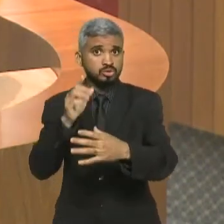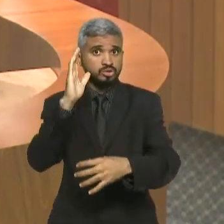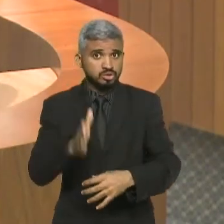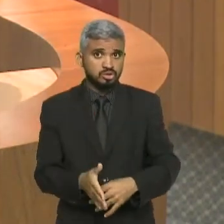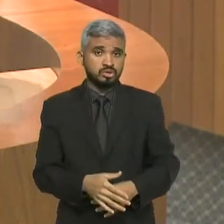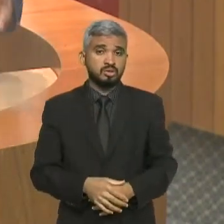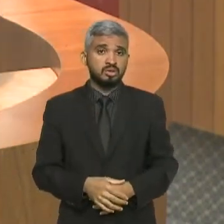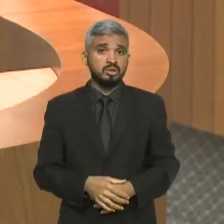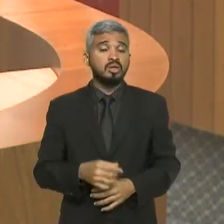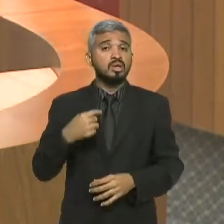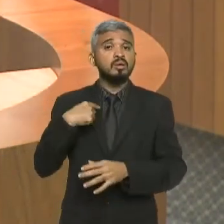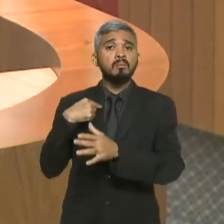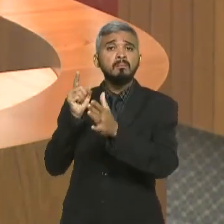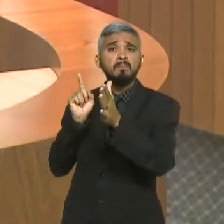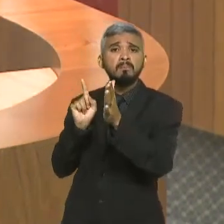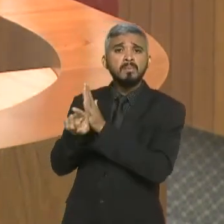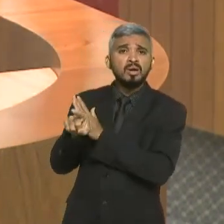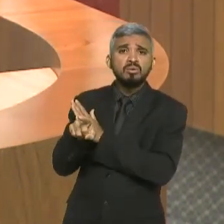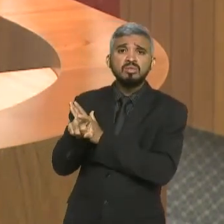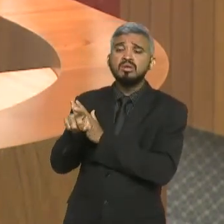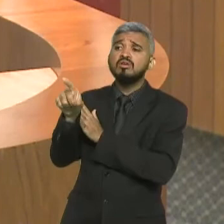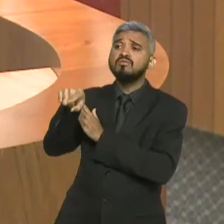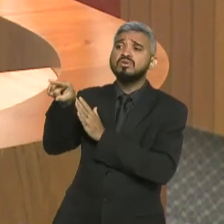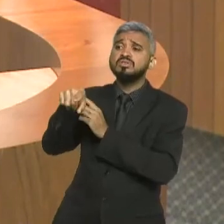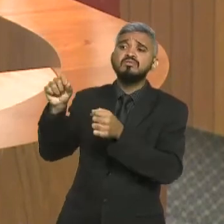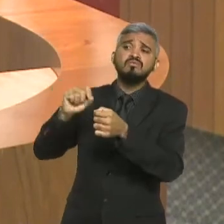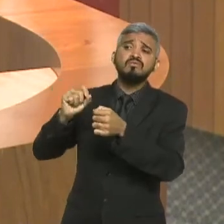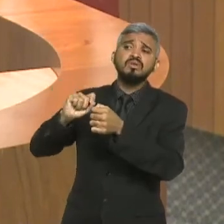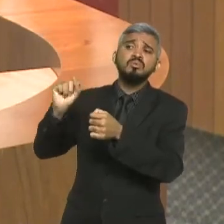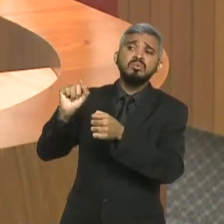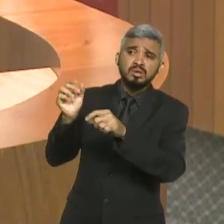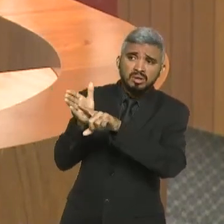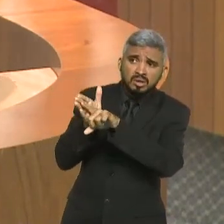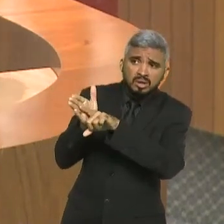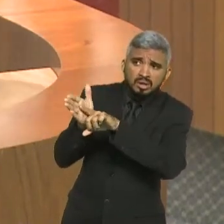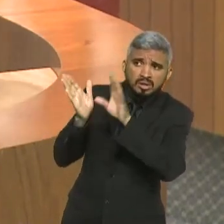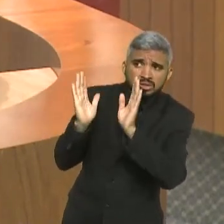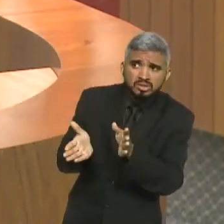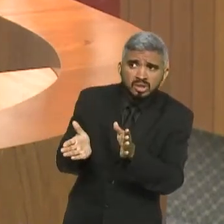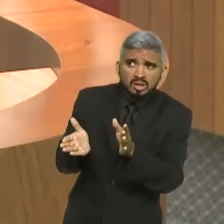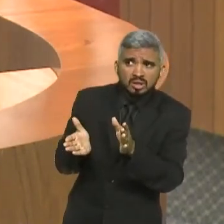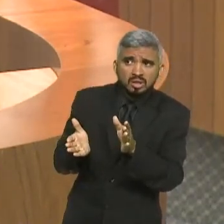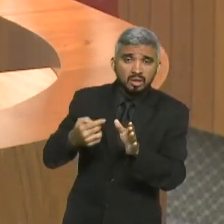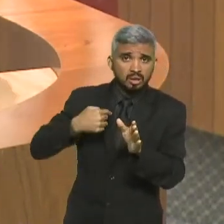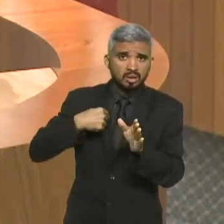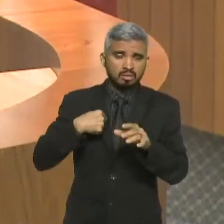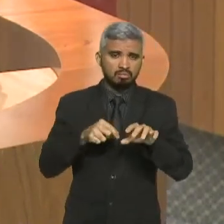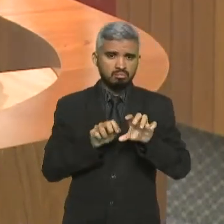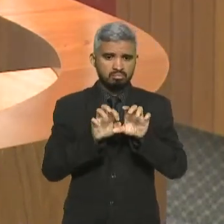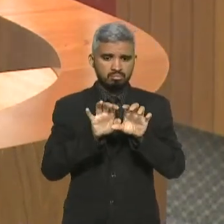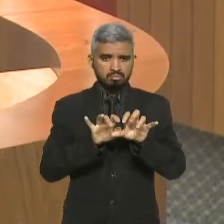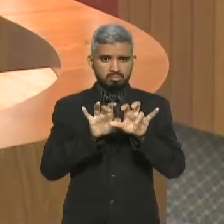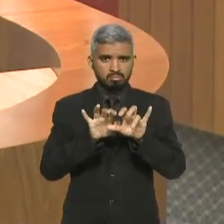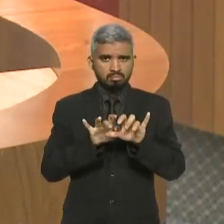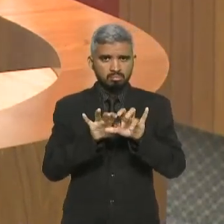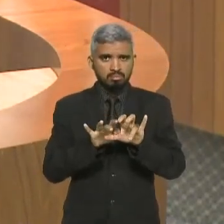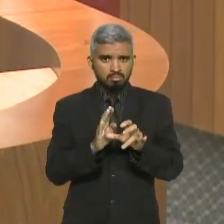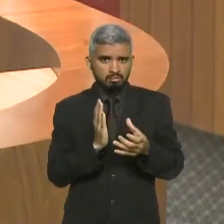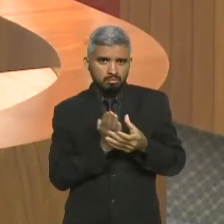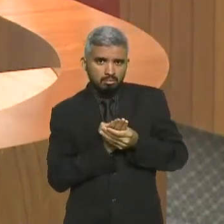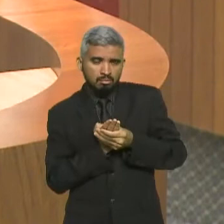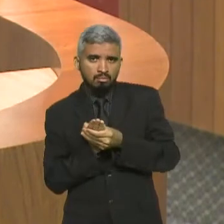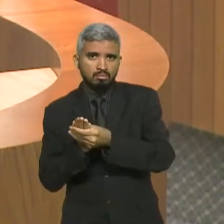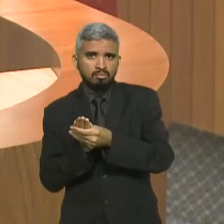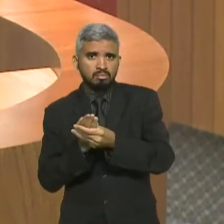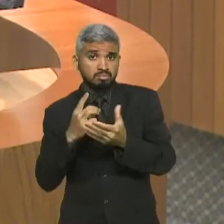adotados diante da nossa denúncia. E agora, estou concluindo uma representação, uma farta